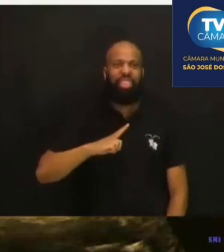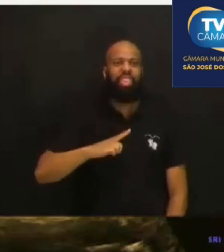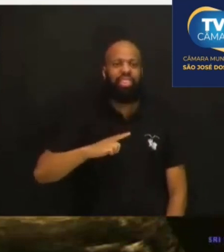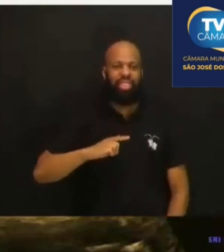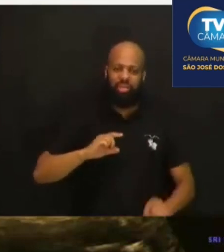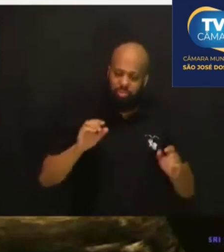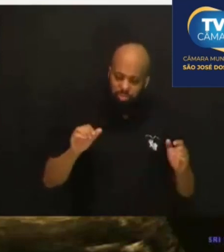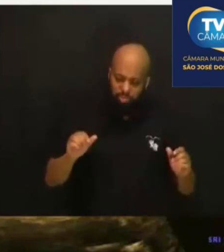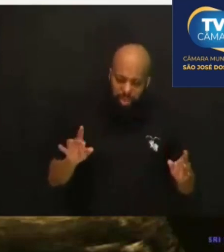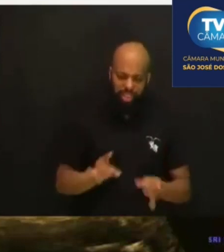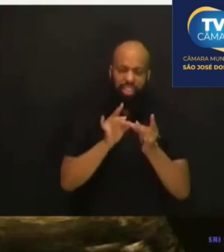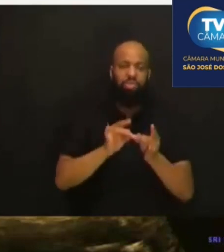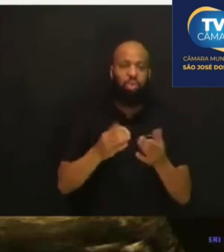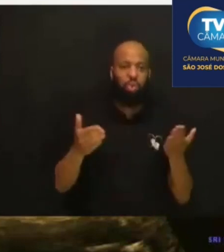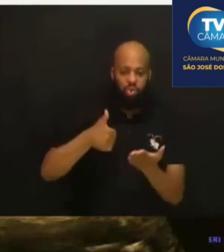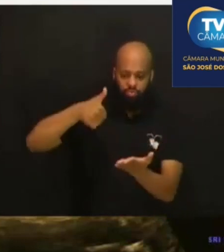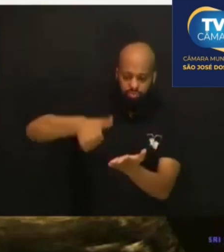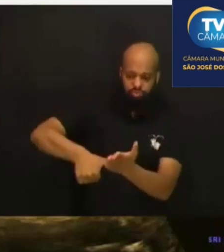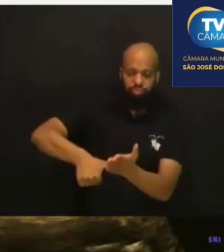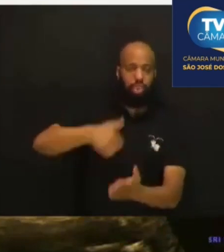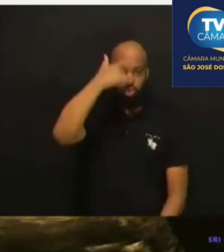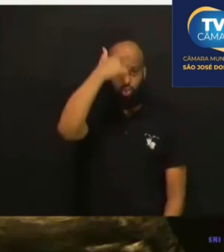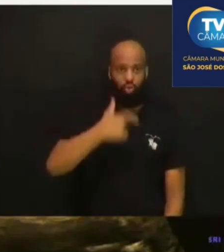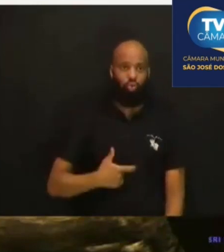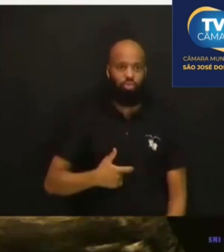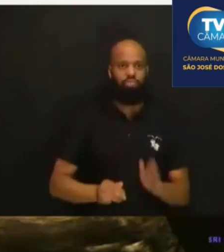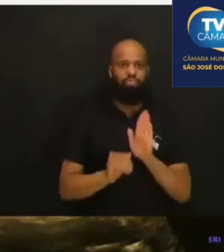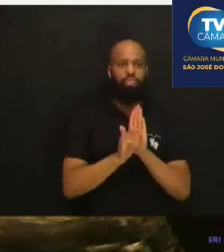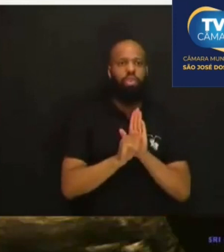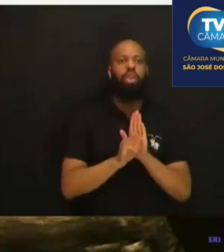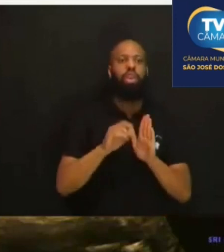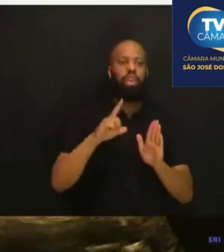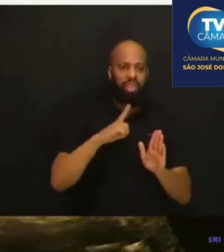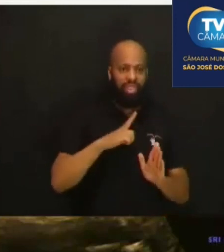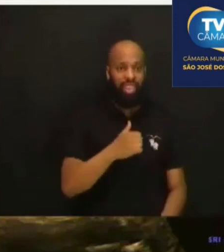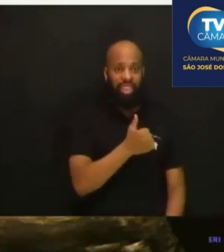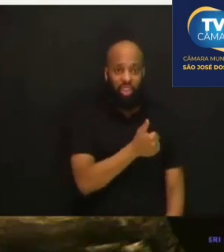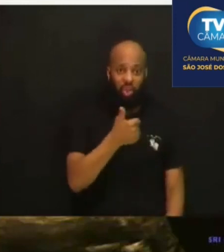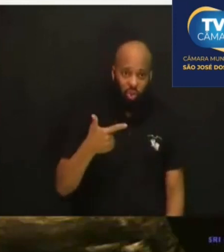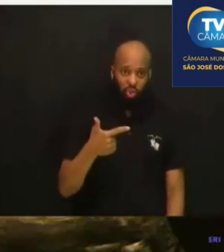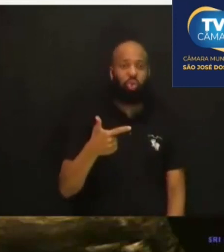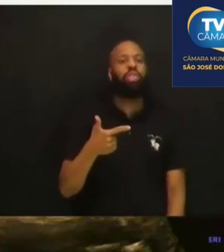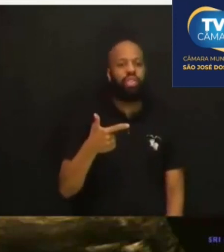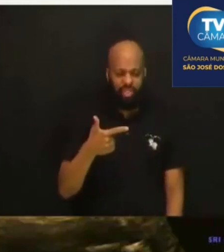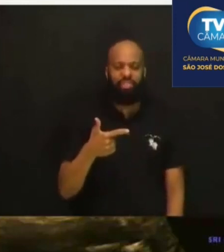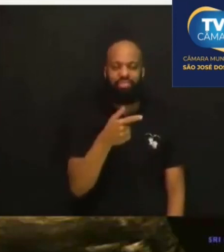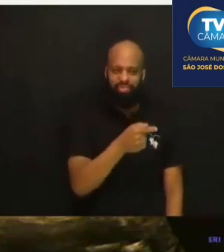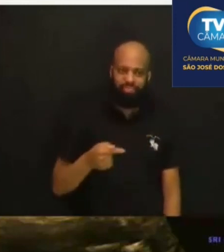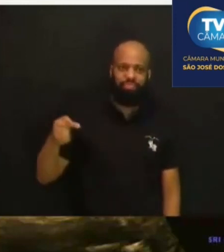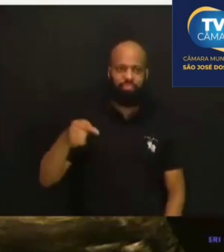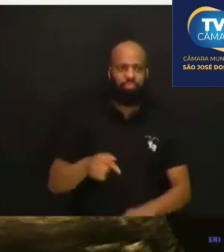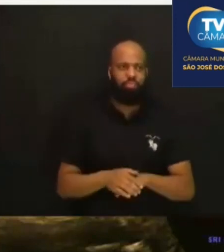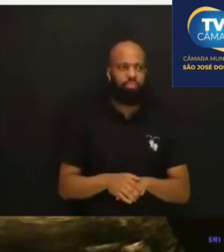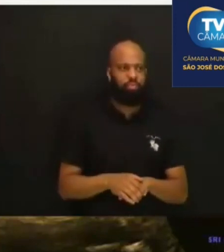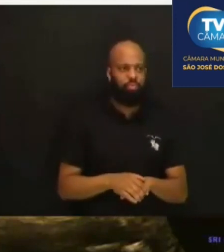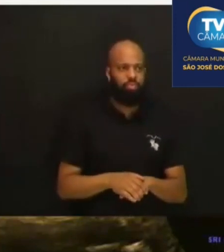lugar, põe a minha digital, porque essa sou eu. Ela está se formando lá com 12 semanas, a minha digital.